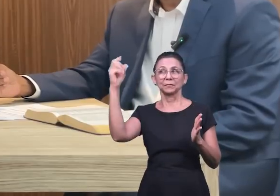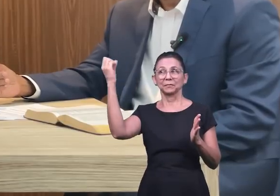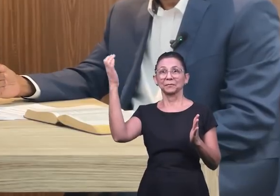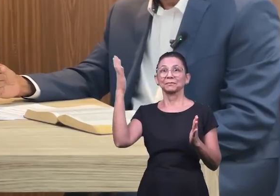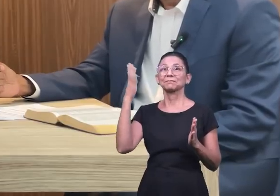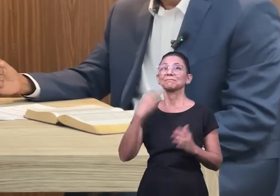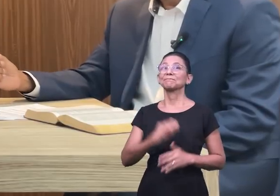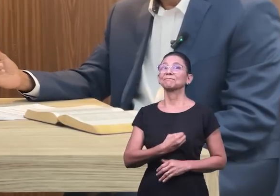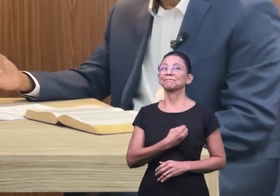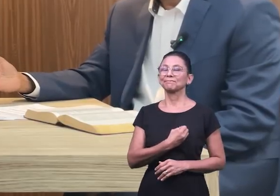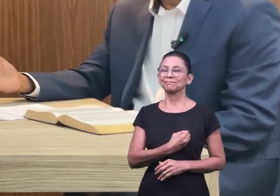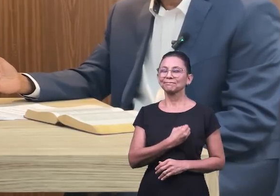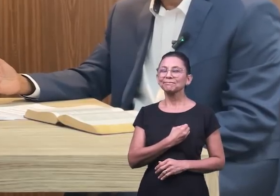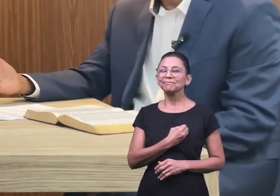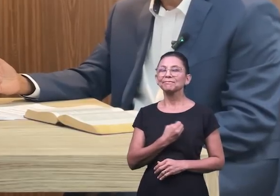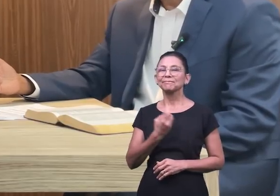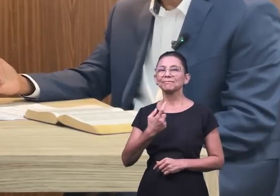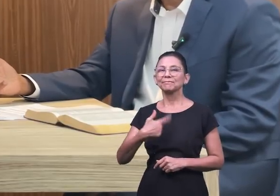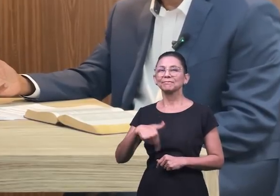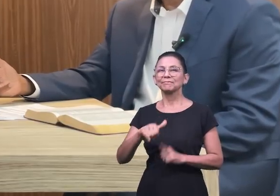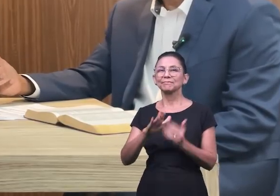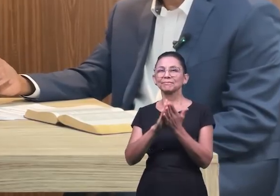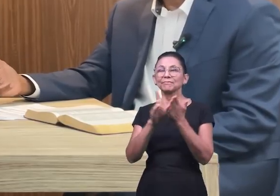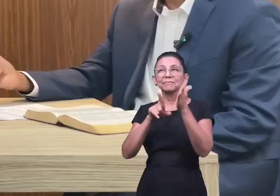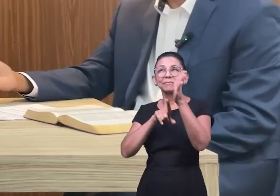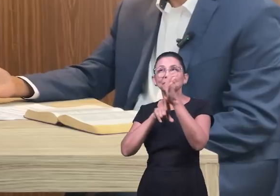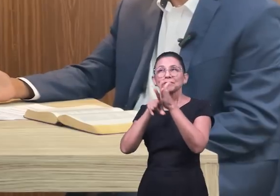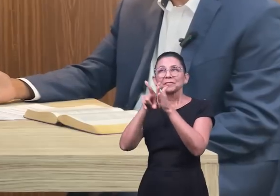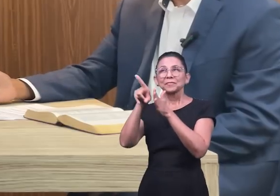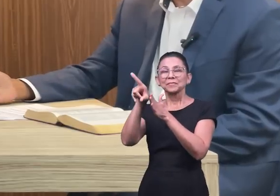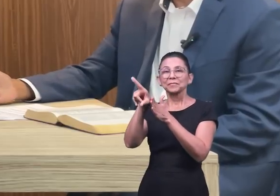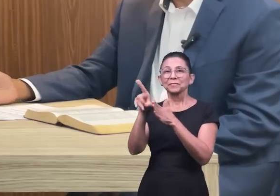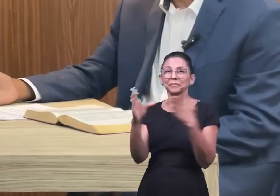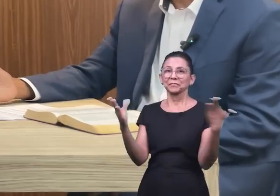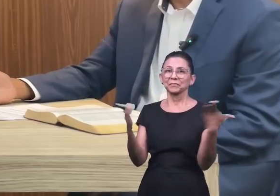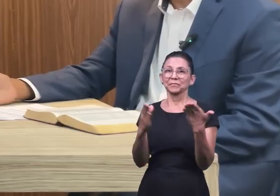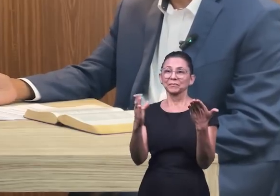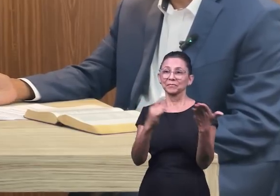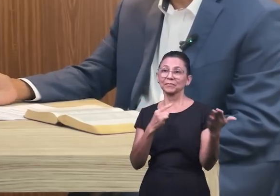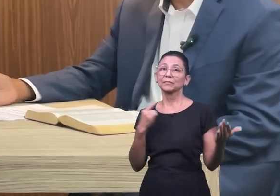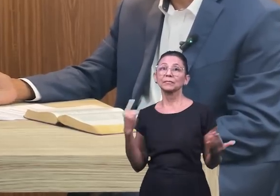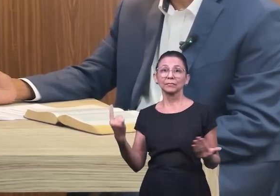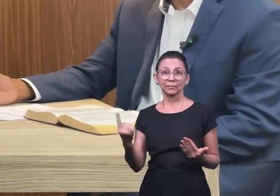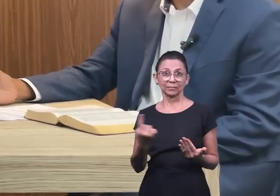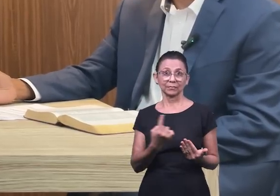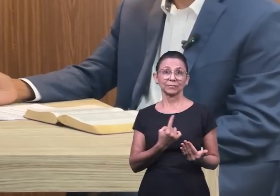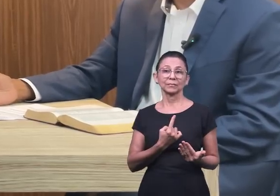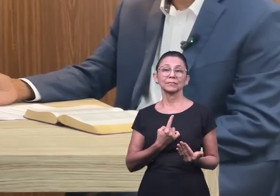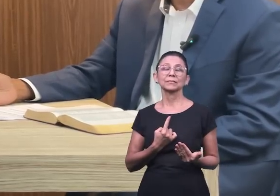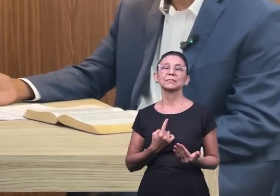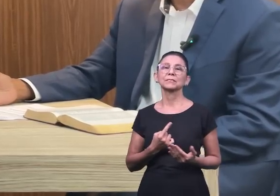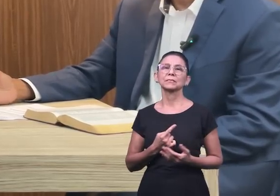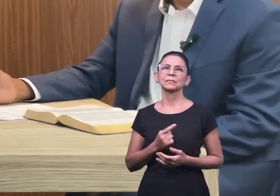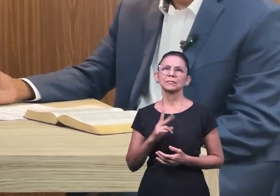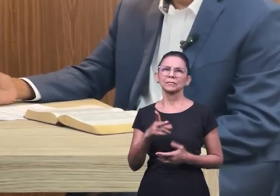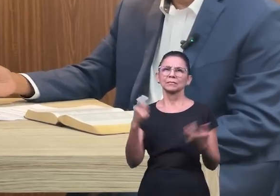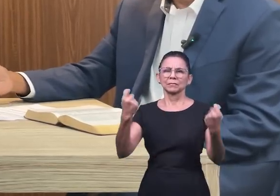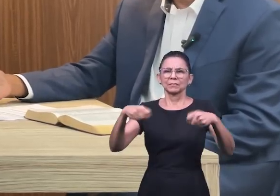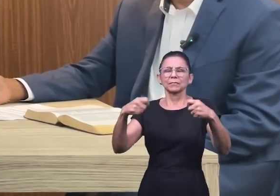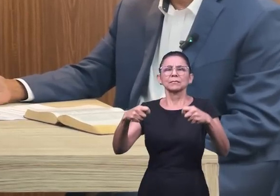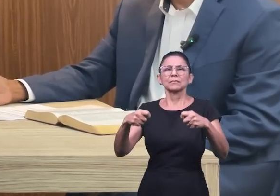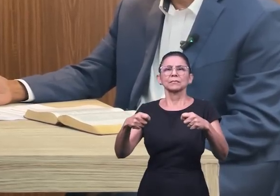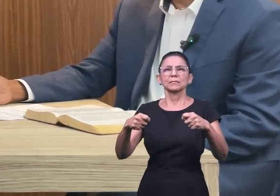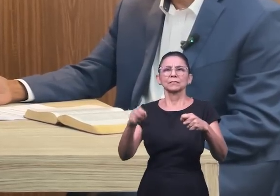bem, mas nós também sabemos que nós temos vencido pela espada, né? Pela palavra viva, né?